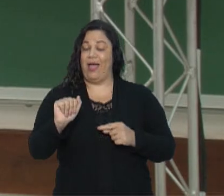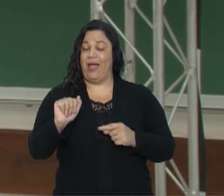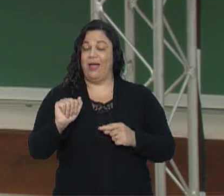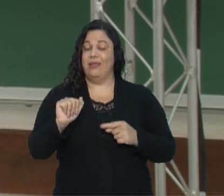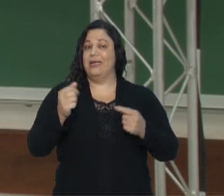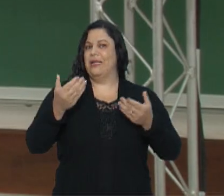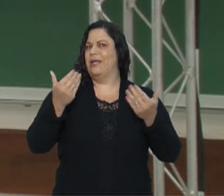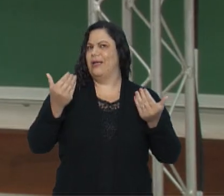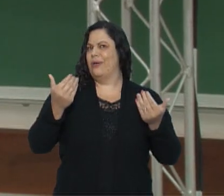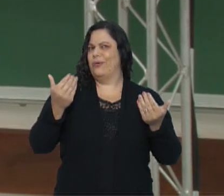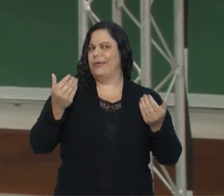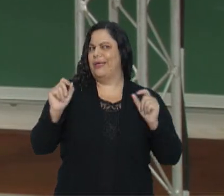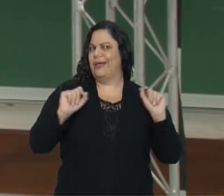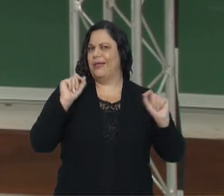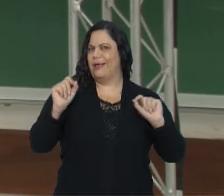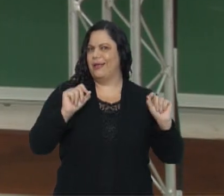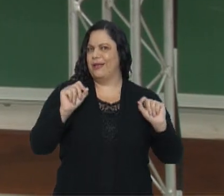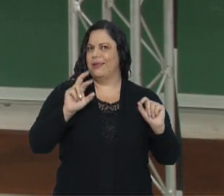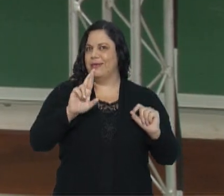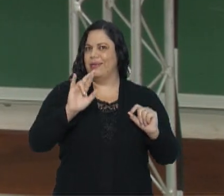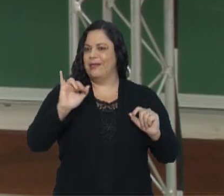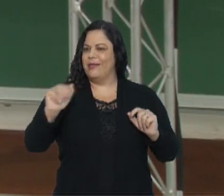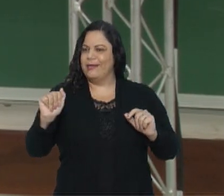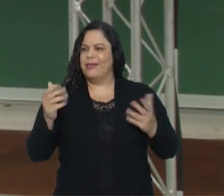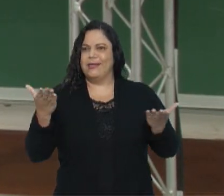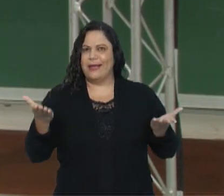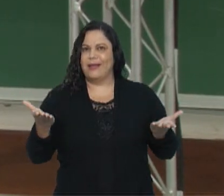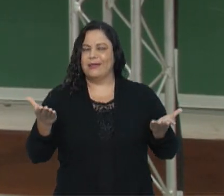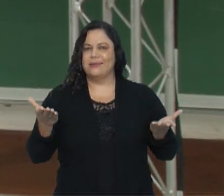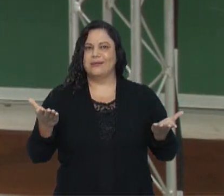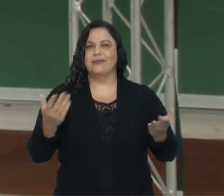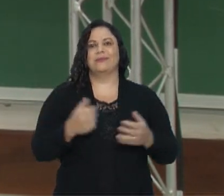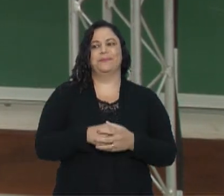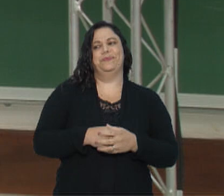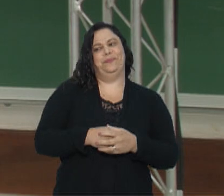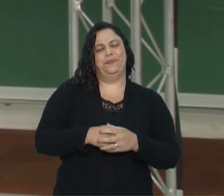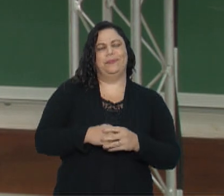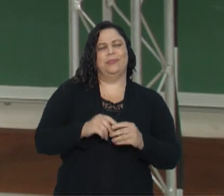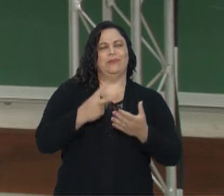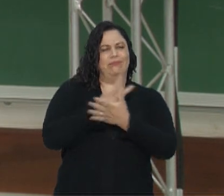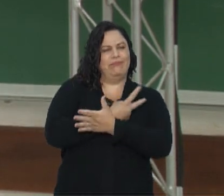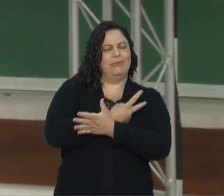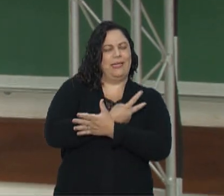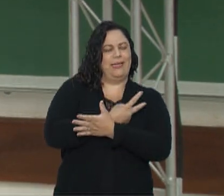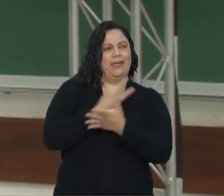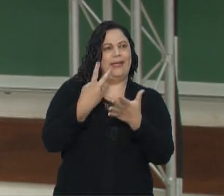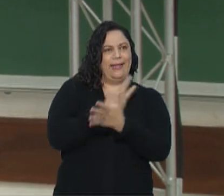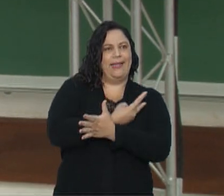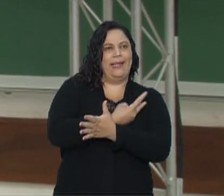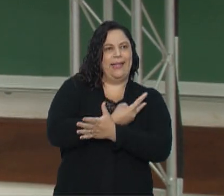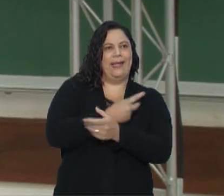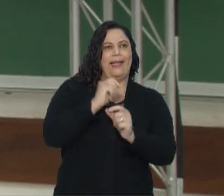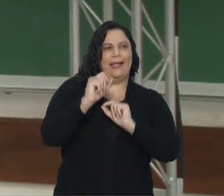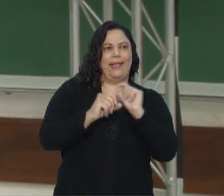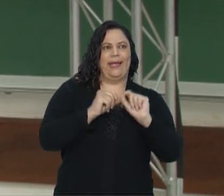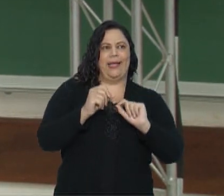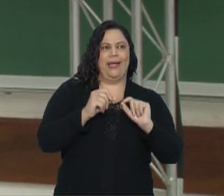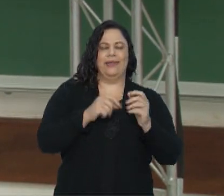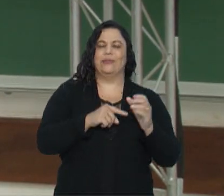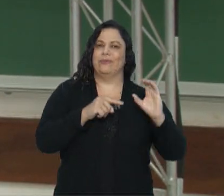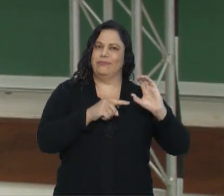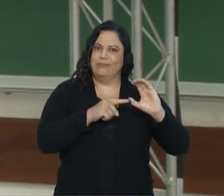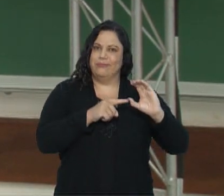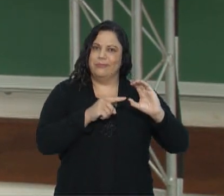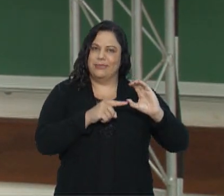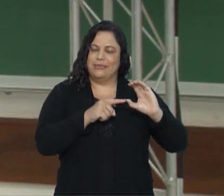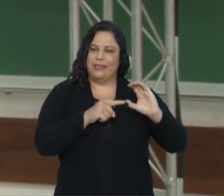um, veja ali, acabado, né? Então pretérito perfeito ali. Então a ser seria